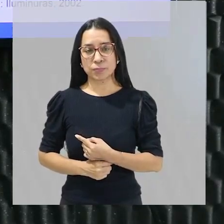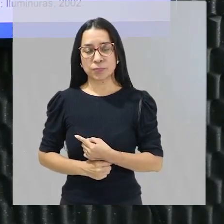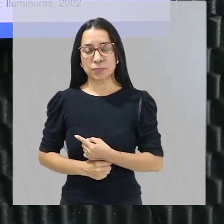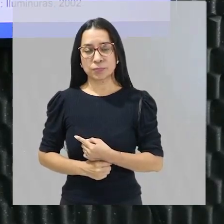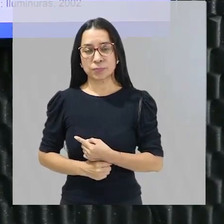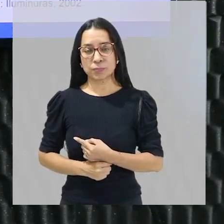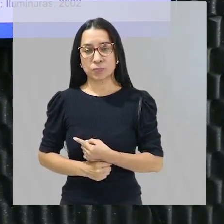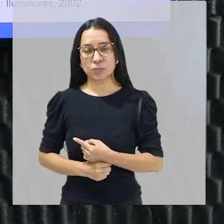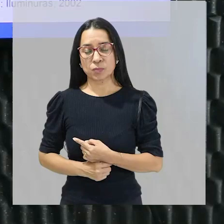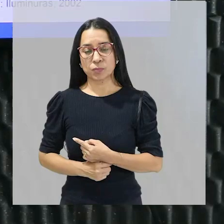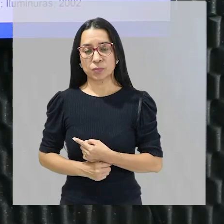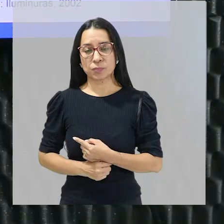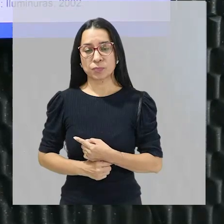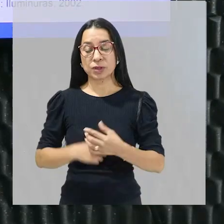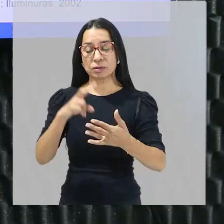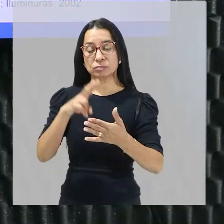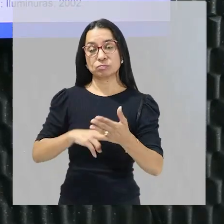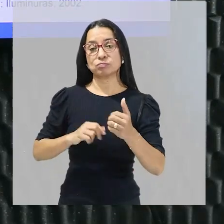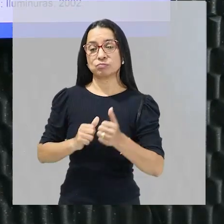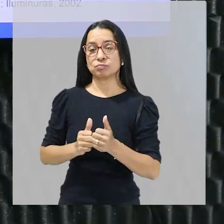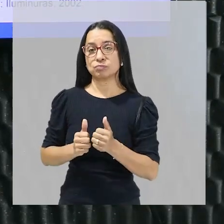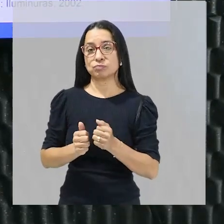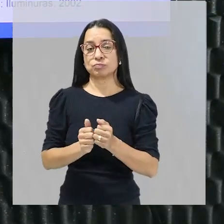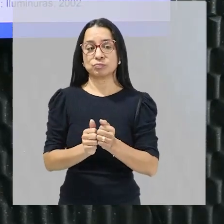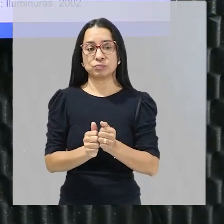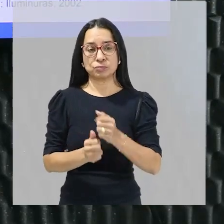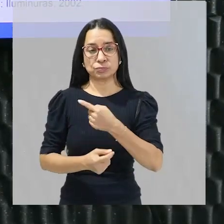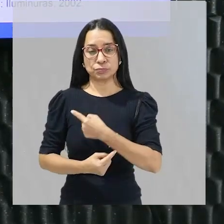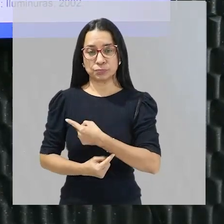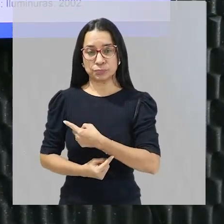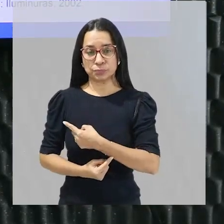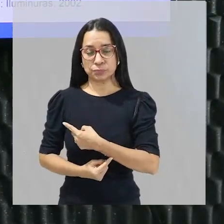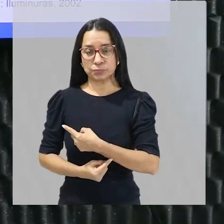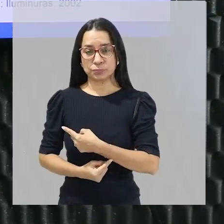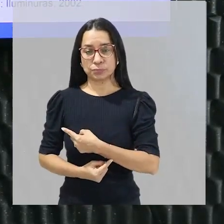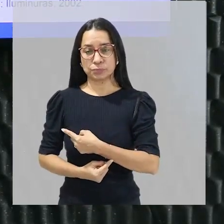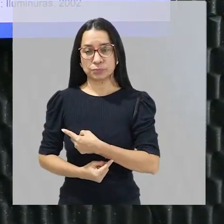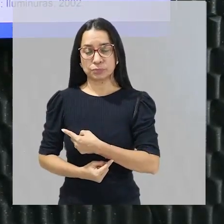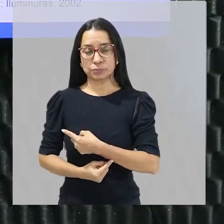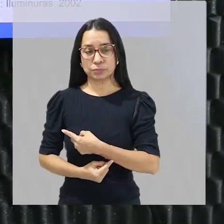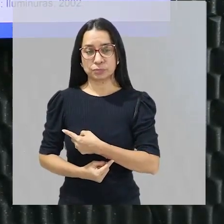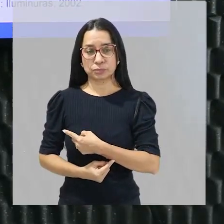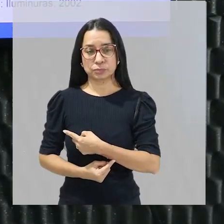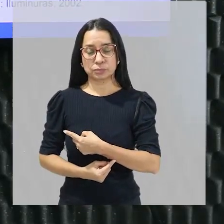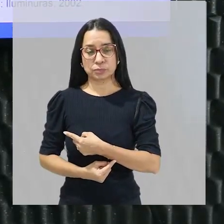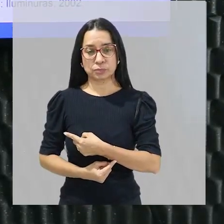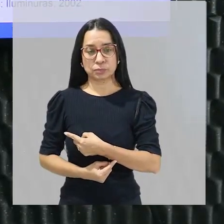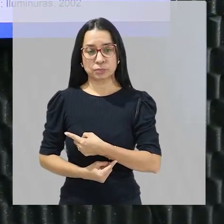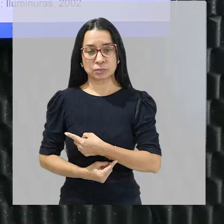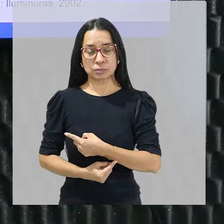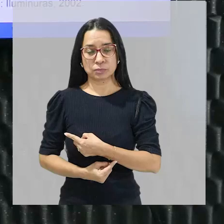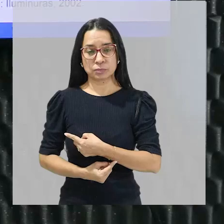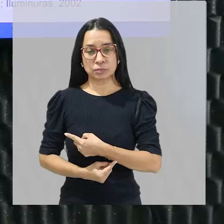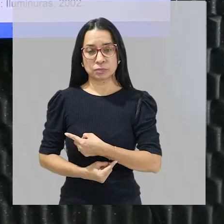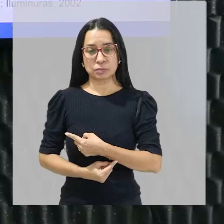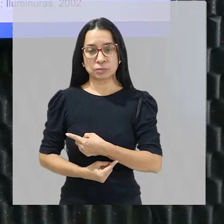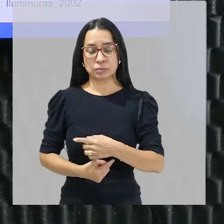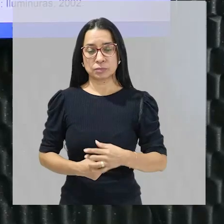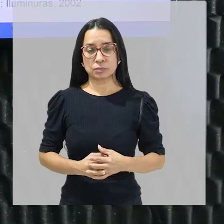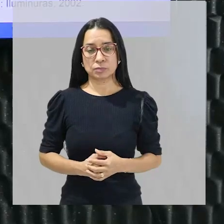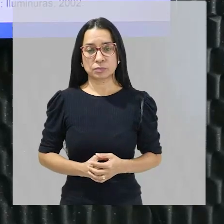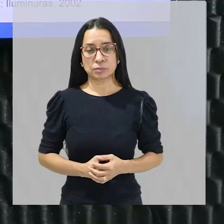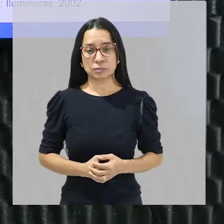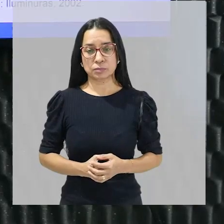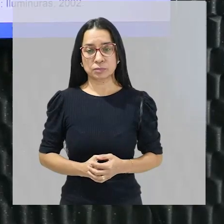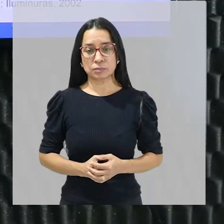reflexão natural sobre o corpo. O corpo existe e pode ser pego. É suficientemente opaco para que se possa vê-lo. Se